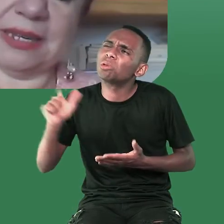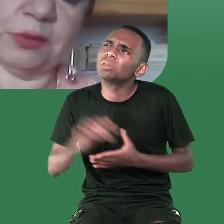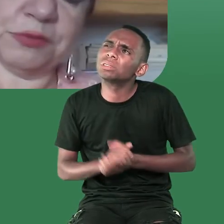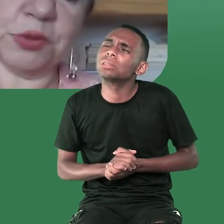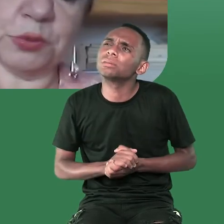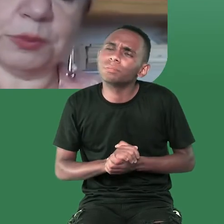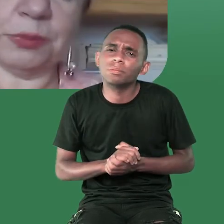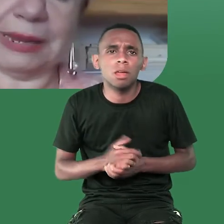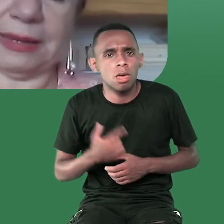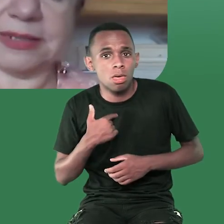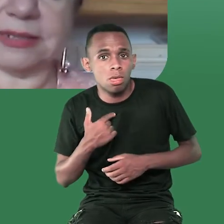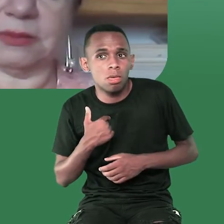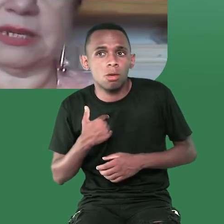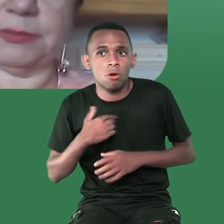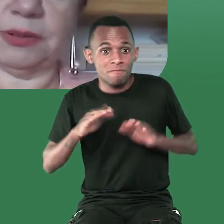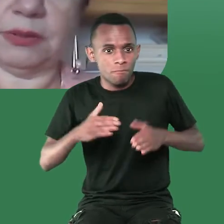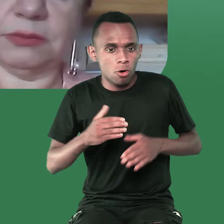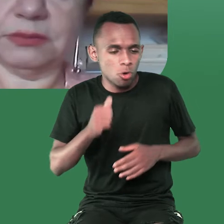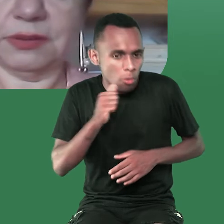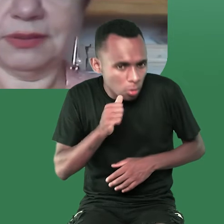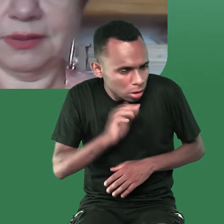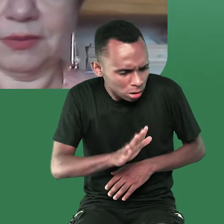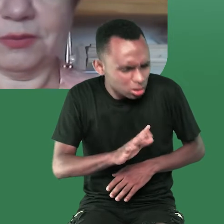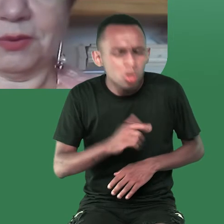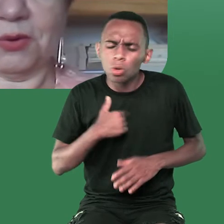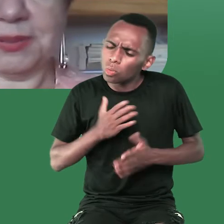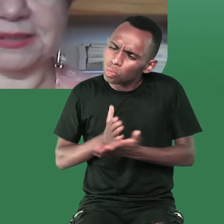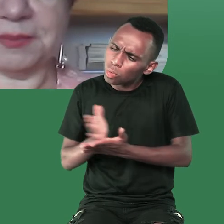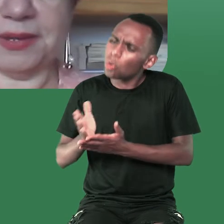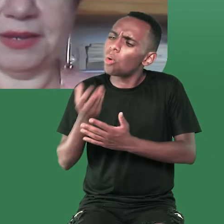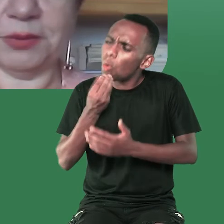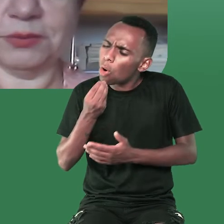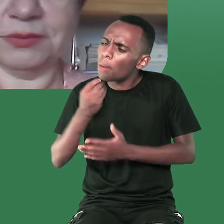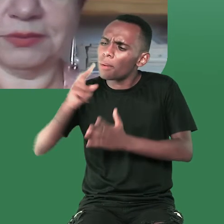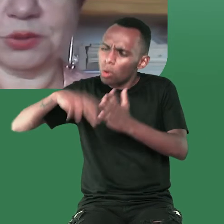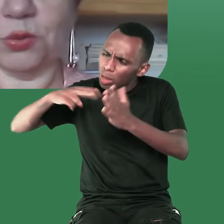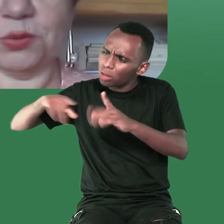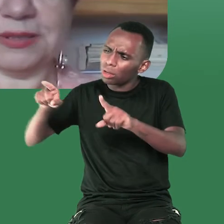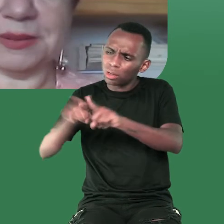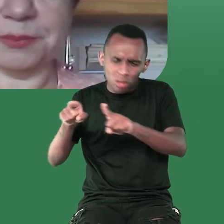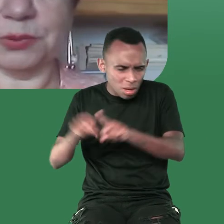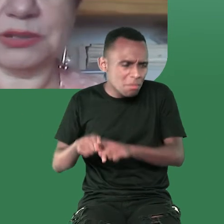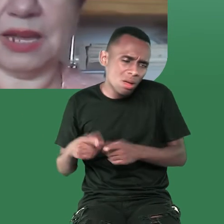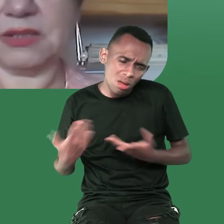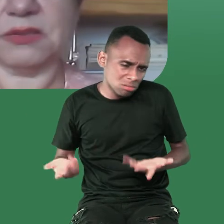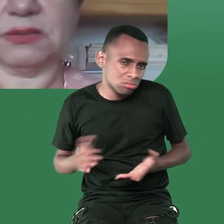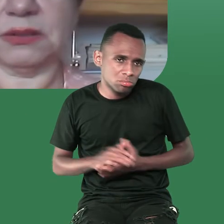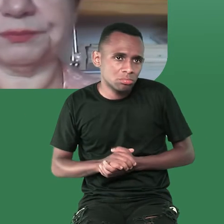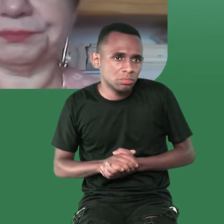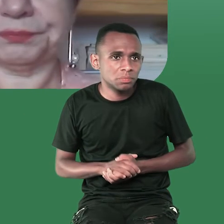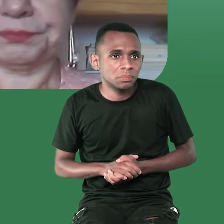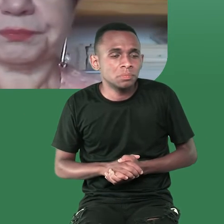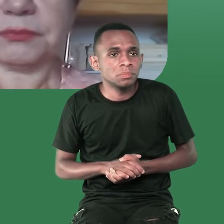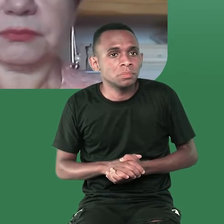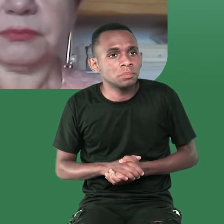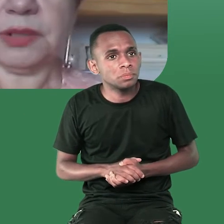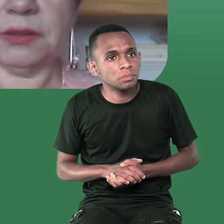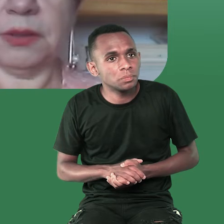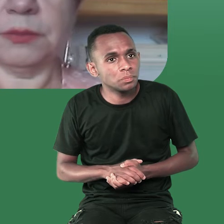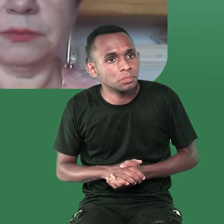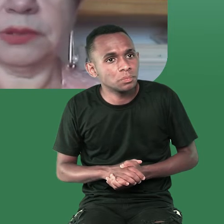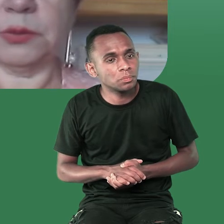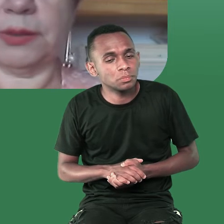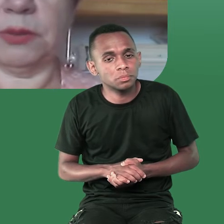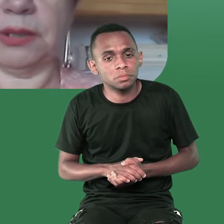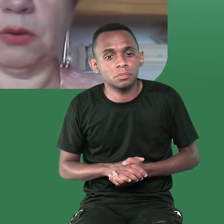muitas, mas assim, eu não fico muito em mulheres, não, sabe? Eu leio homens também, eu não escolho assim por sexo, não.